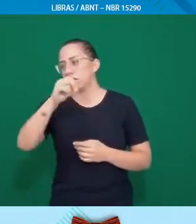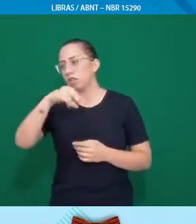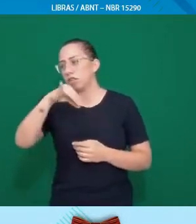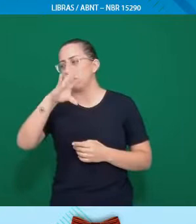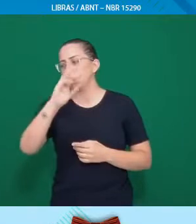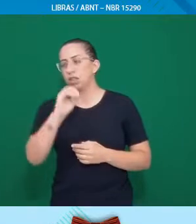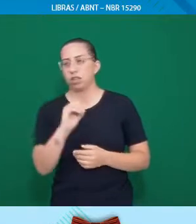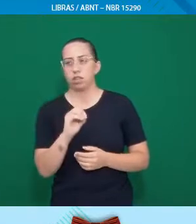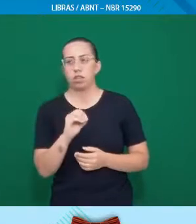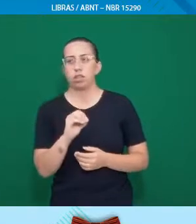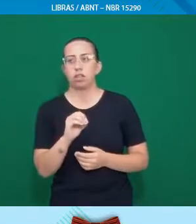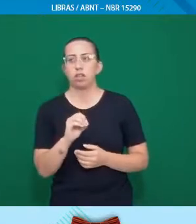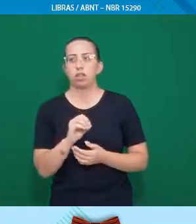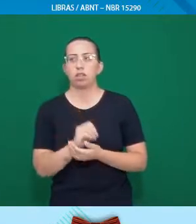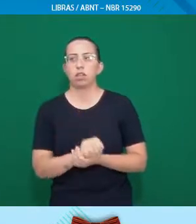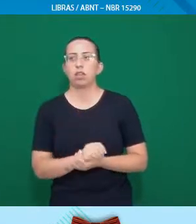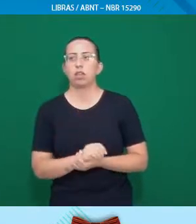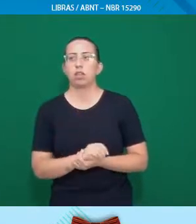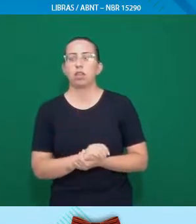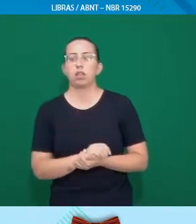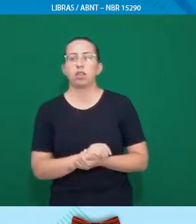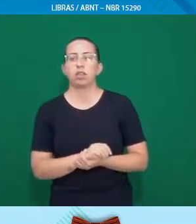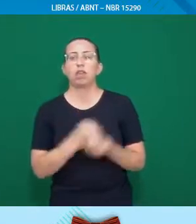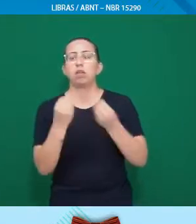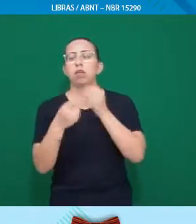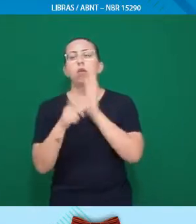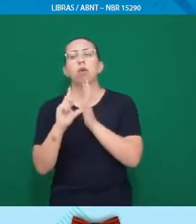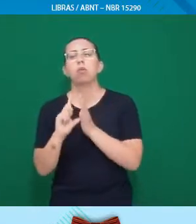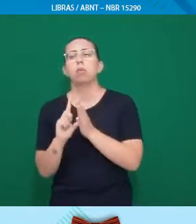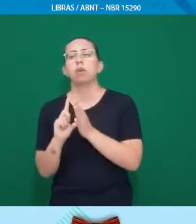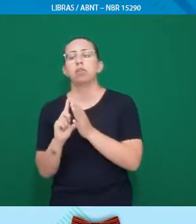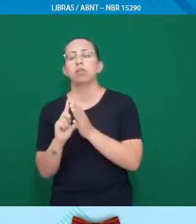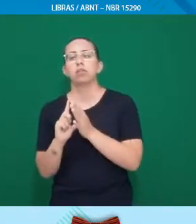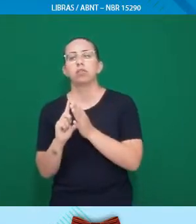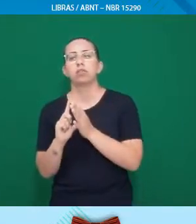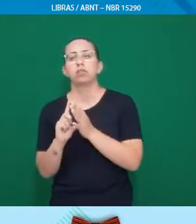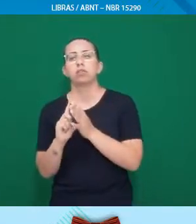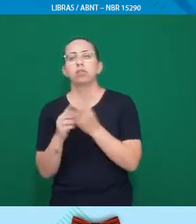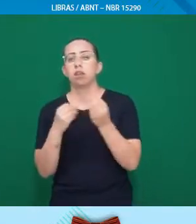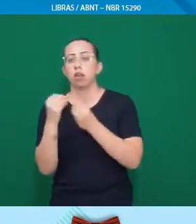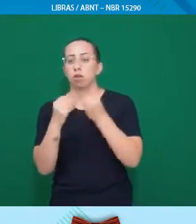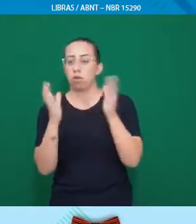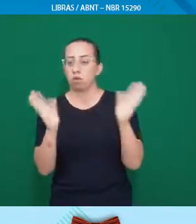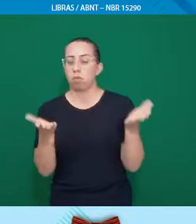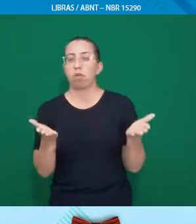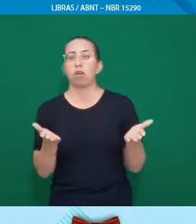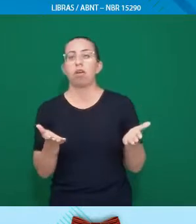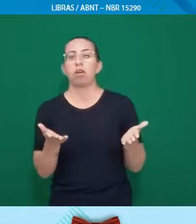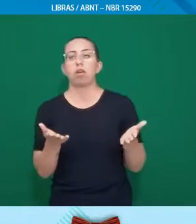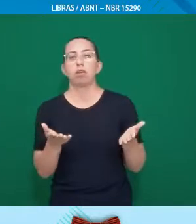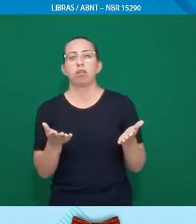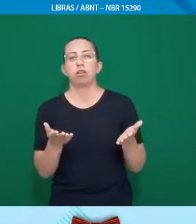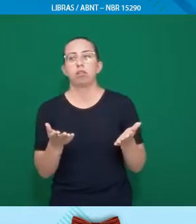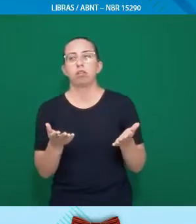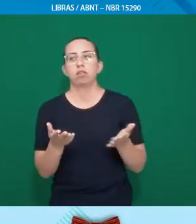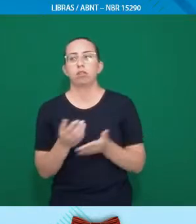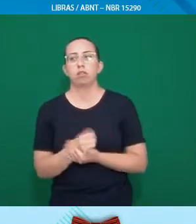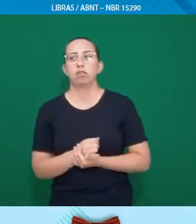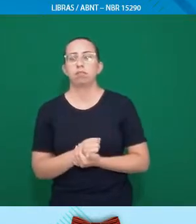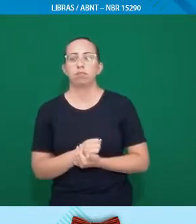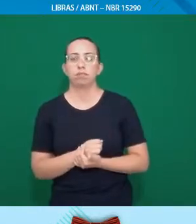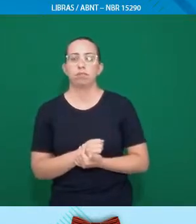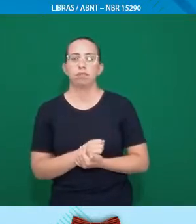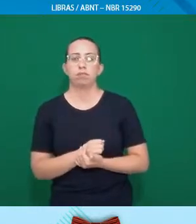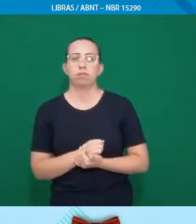Pedroso como era antes um humano Oi tia mora lá como era